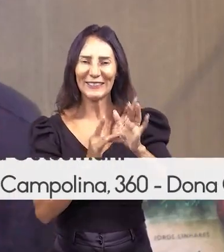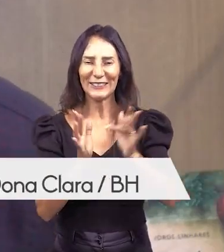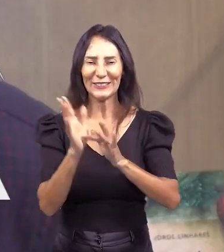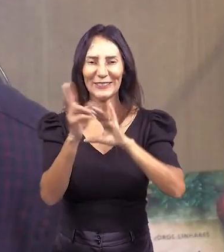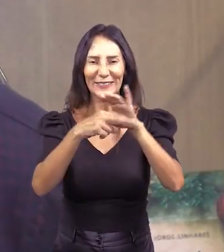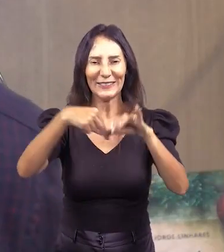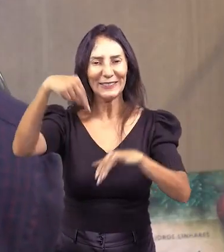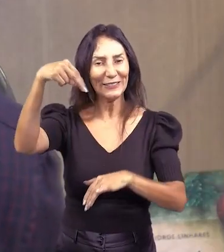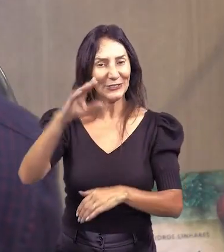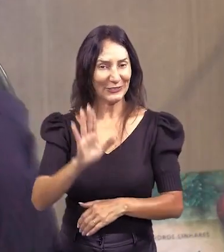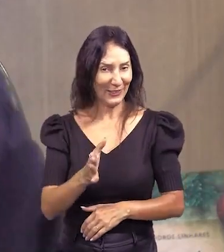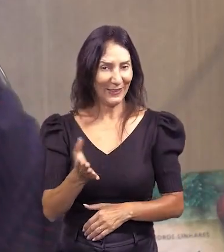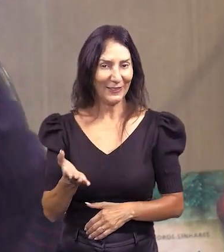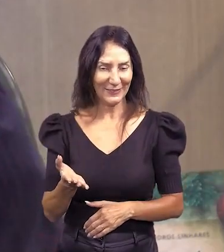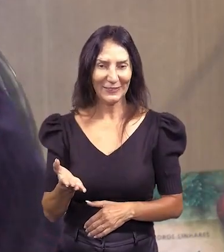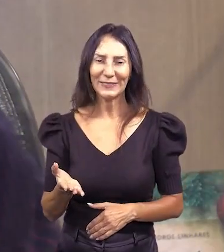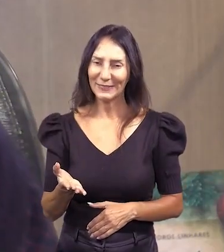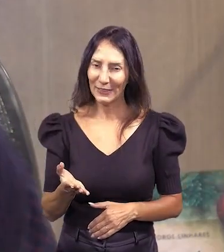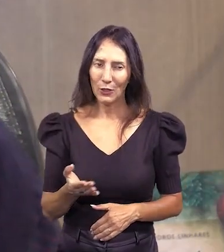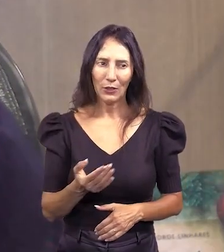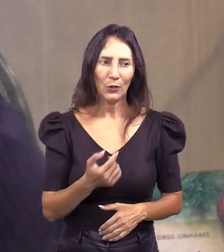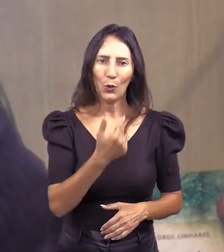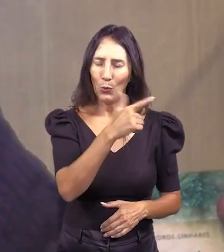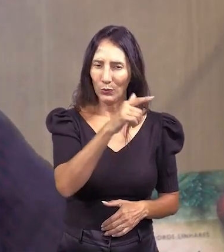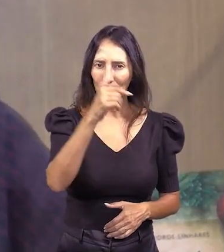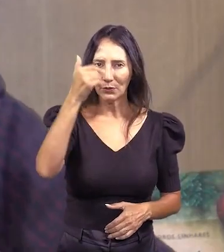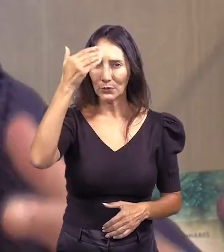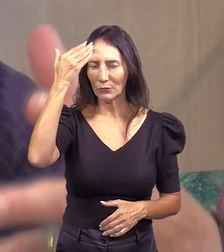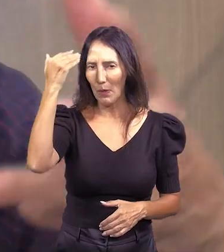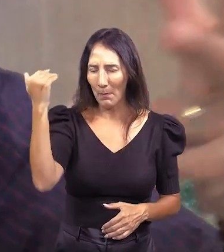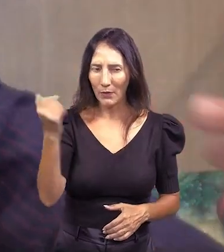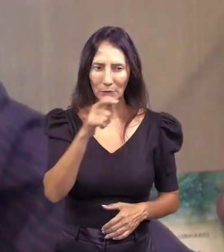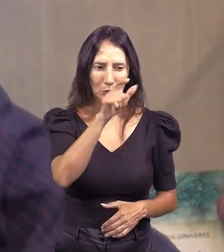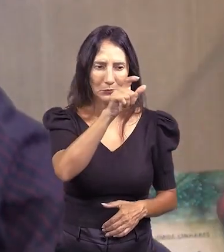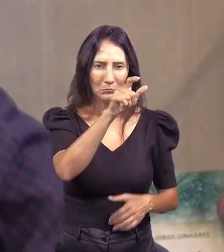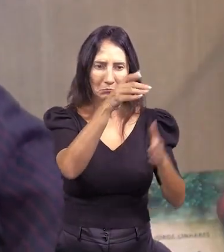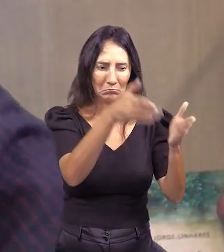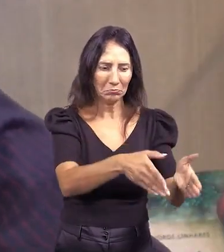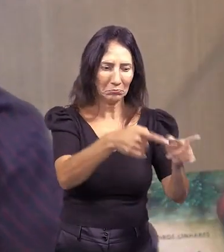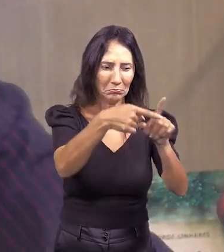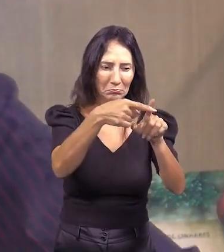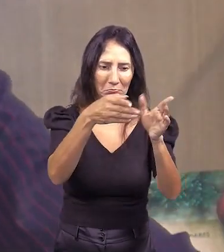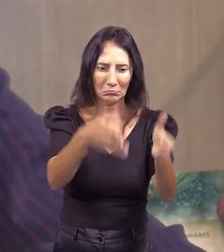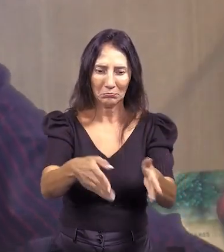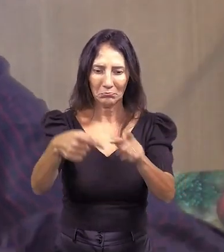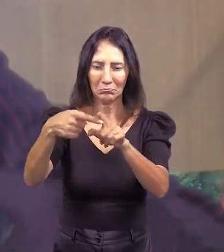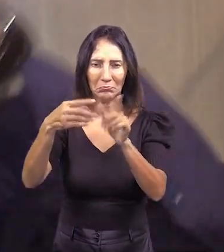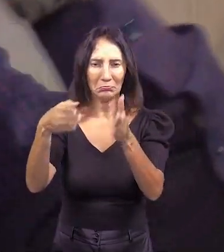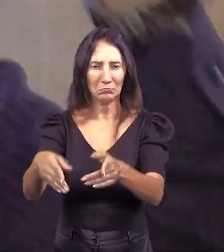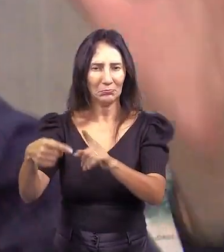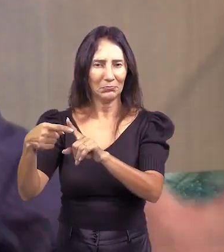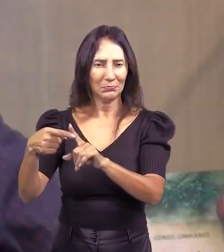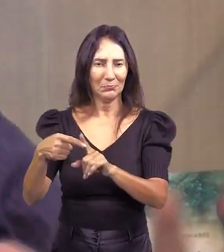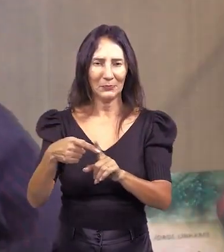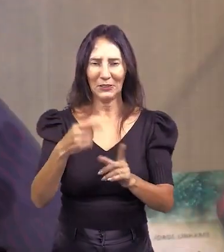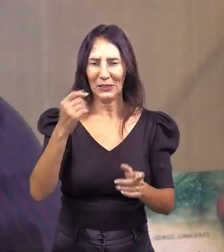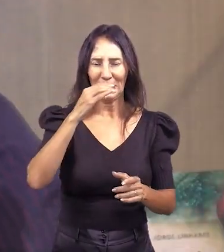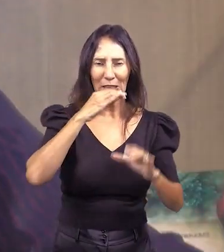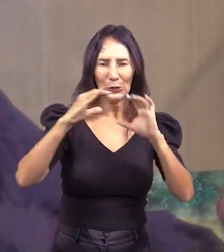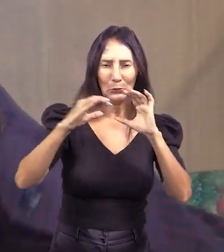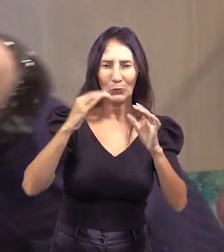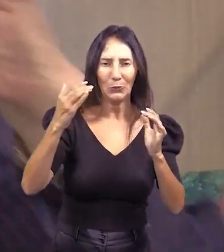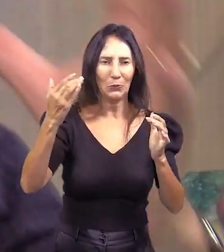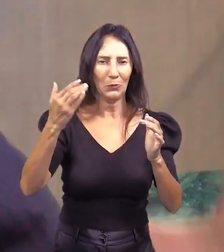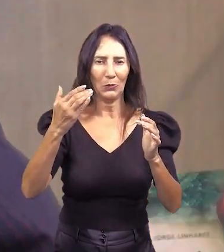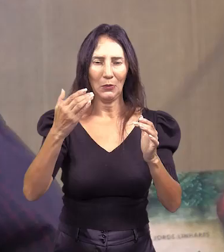ele ressuscitou, né? O túmulo de grandes historiadores, grandes embaixadores,